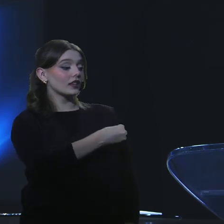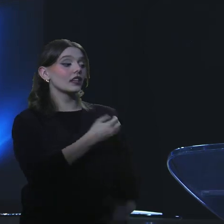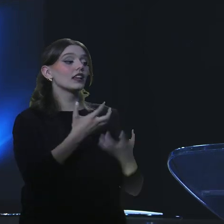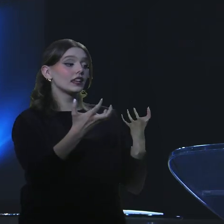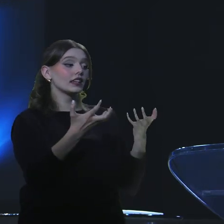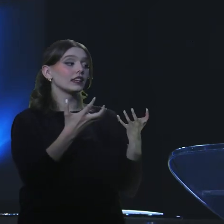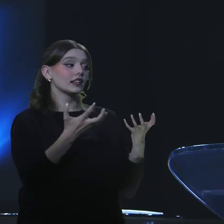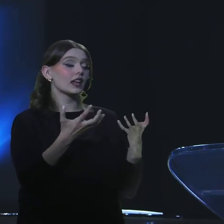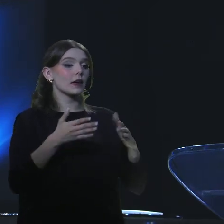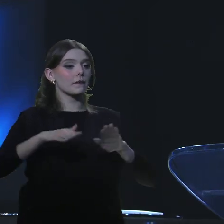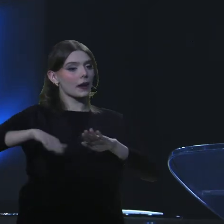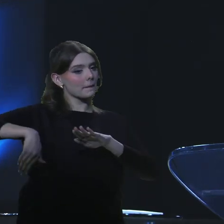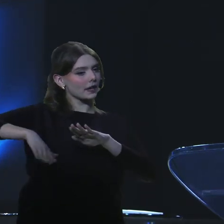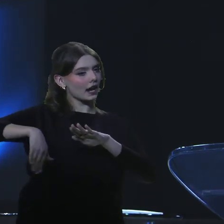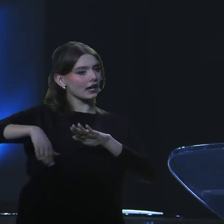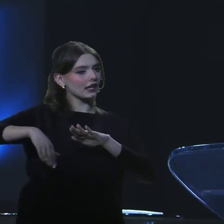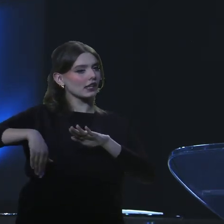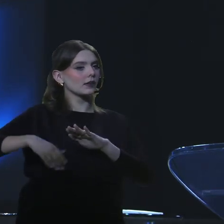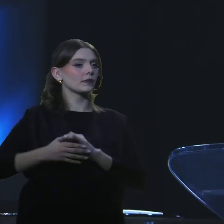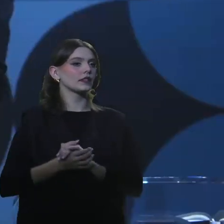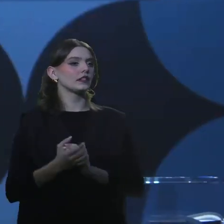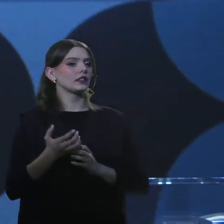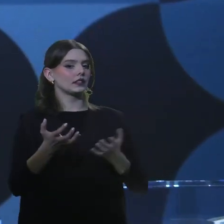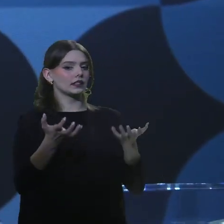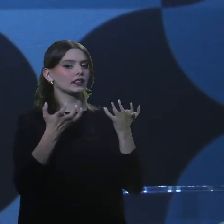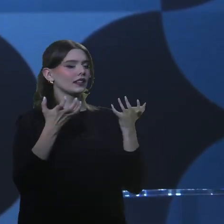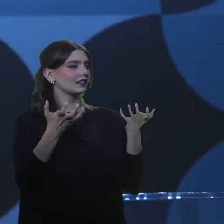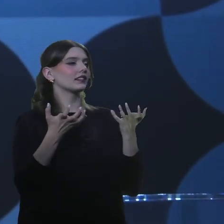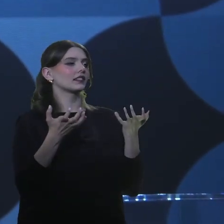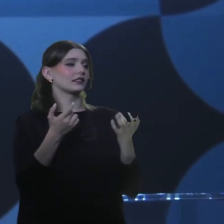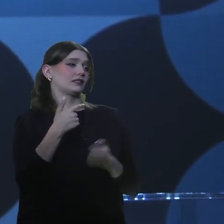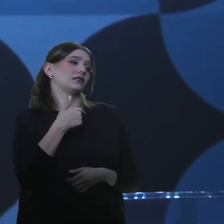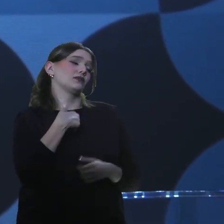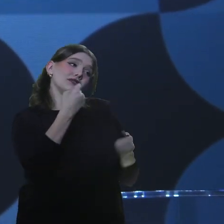as amigas dela. Vida toda errada, pastor.